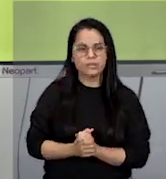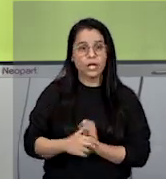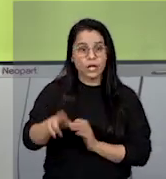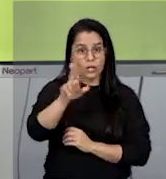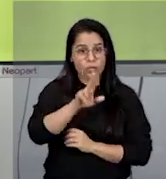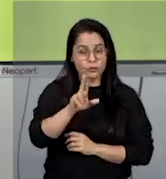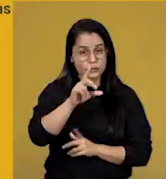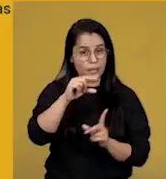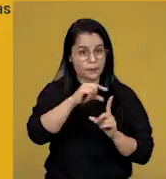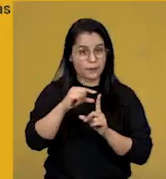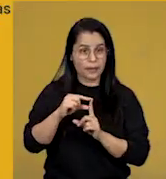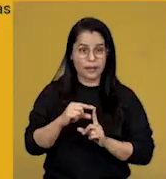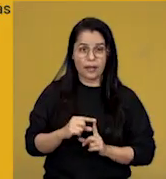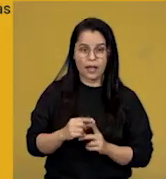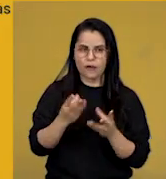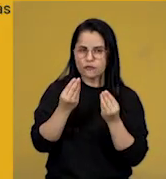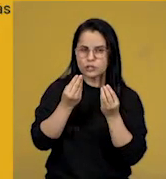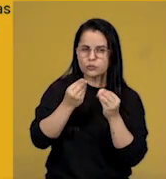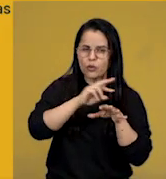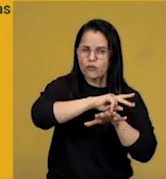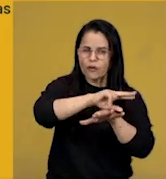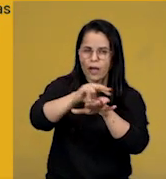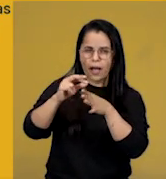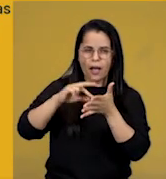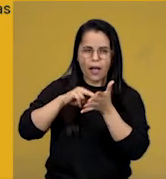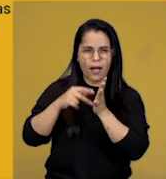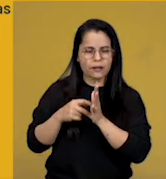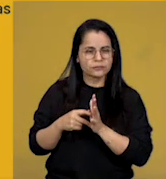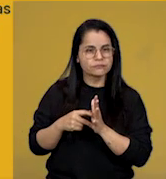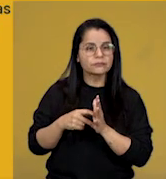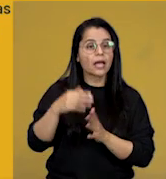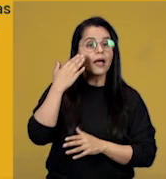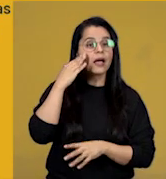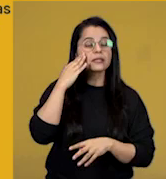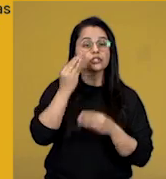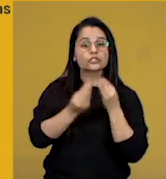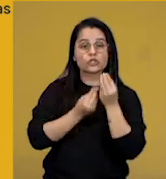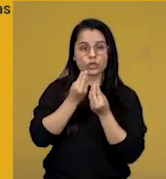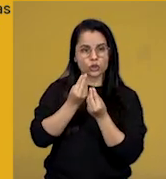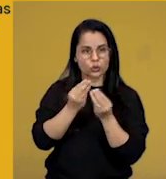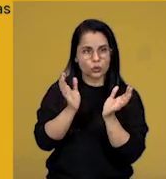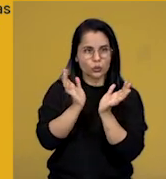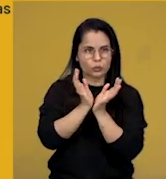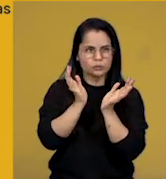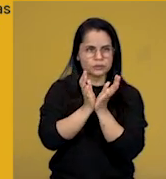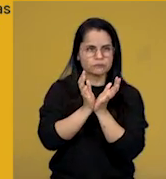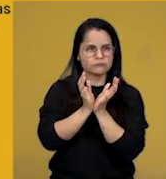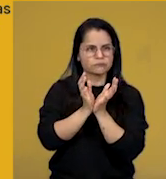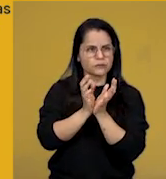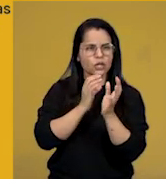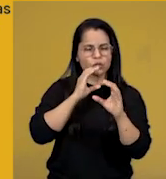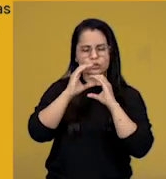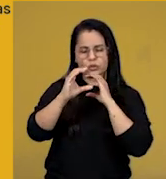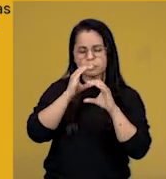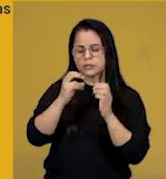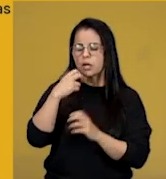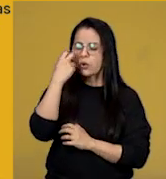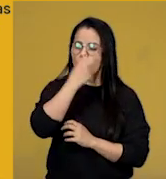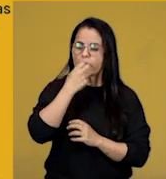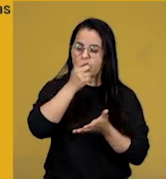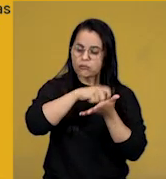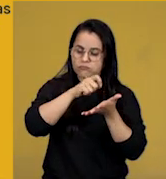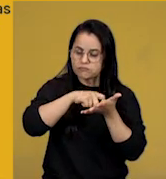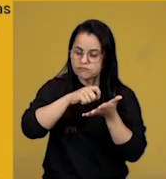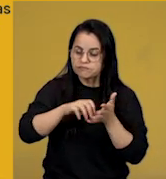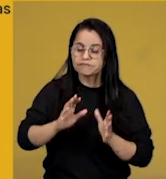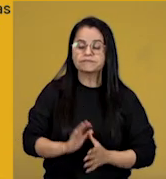de palavras com muitos significados é entendido na situação de comunicação oral ou